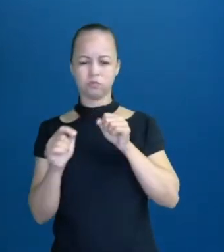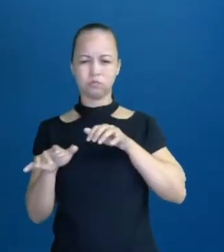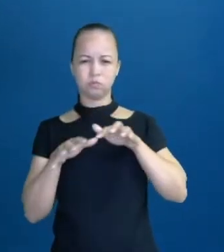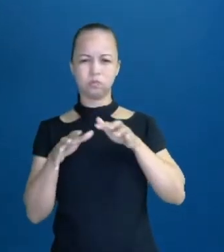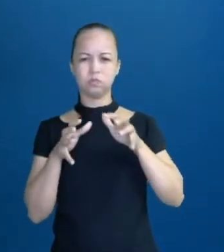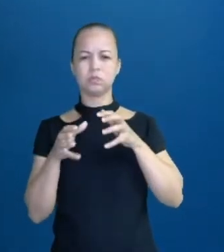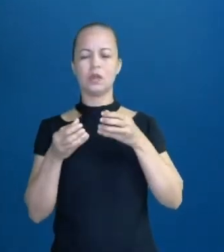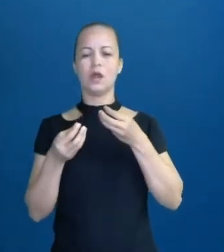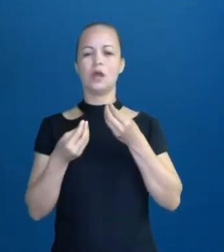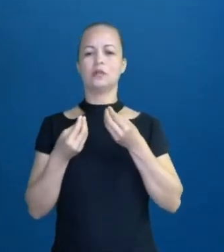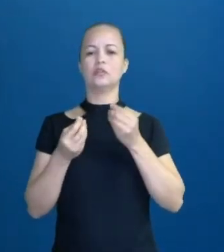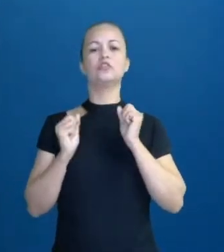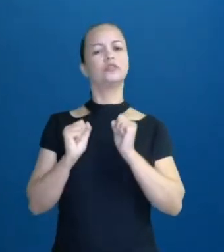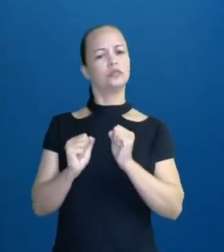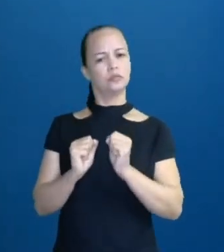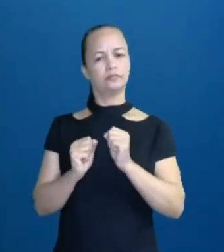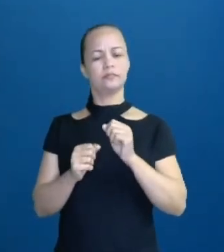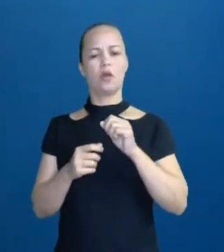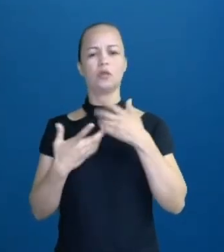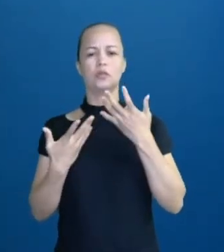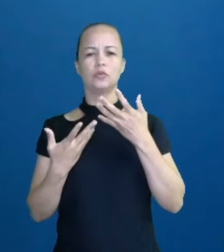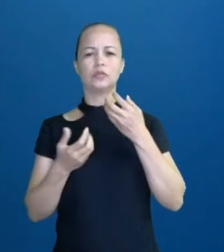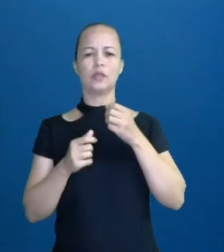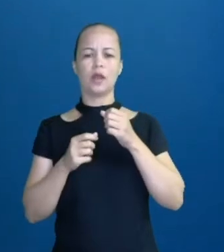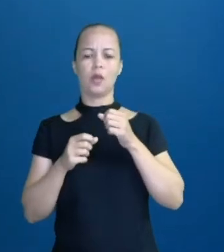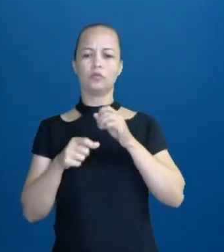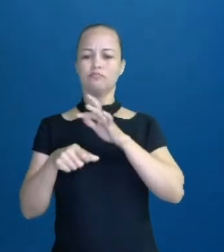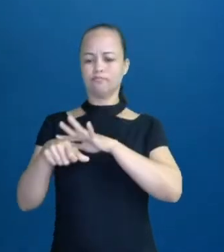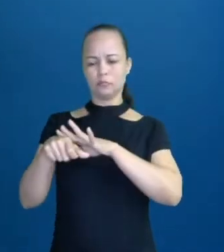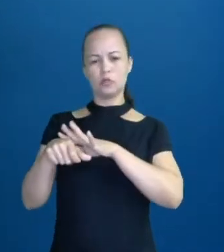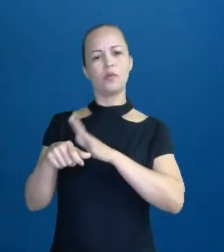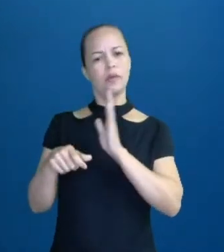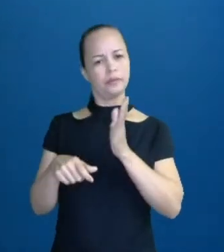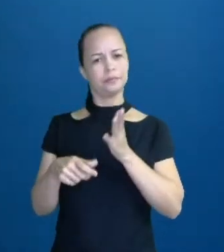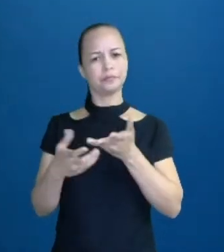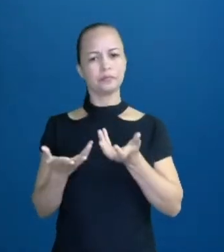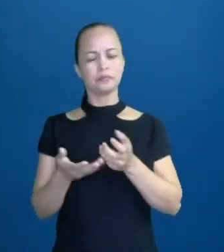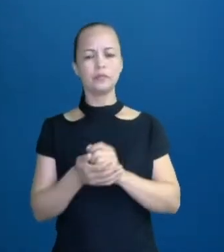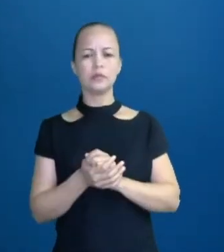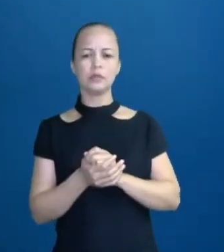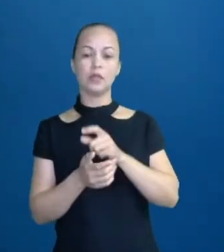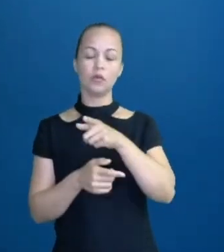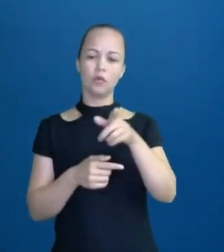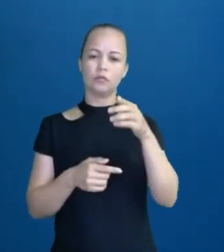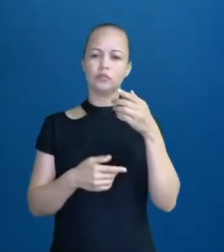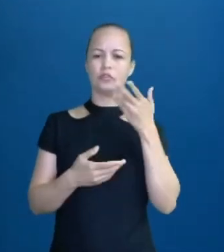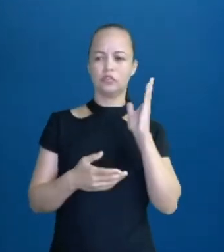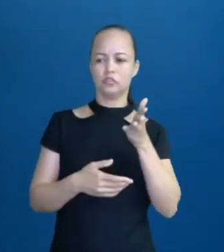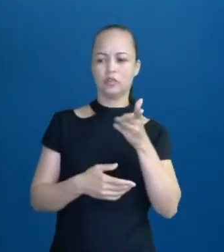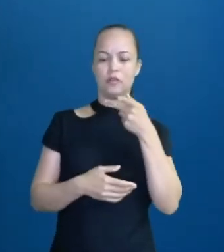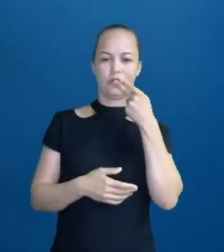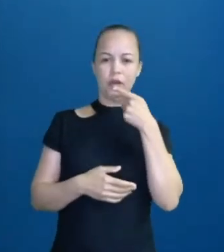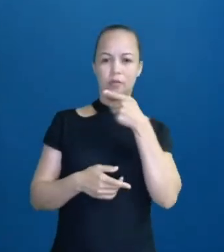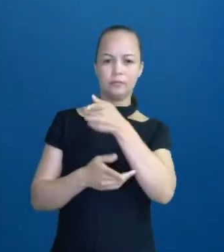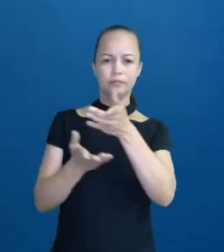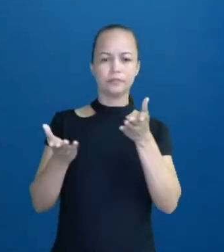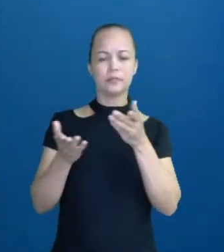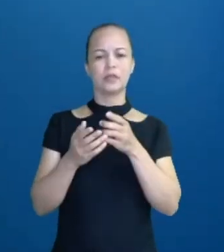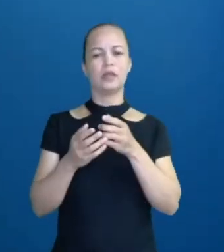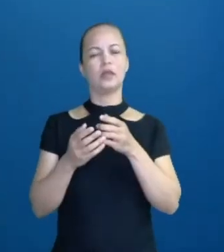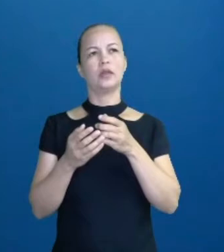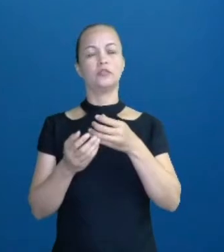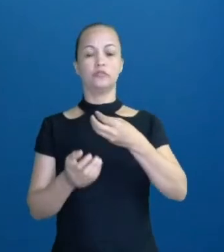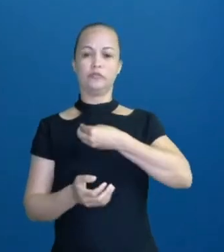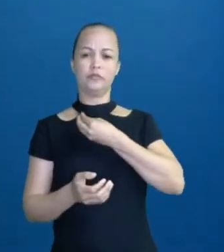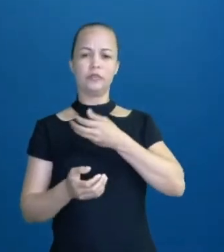gente já pode considerar um estado de doença, tá certo aí? Portanto, como eu falei para vocês anteriormente, a gente está vivendo uma